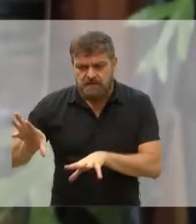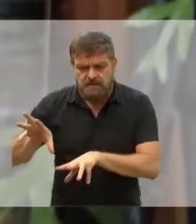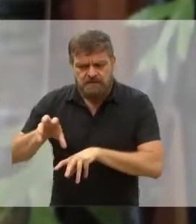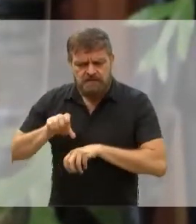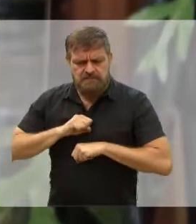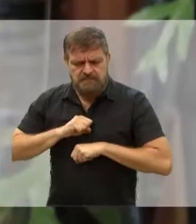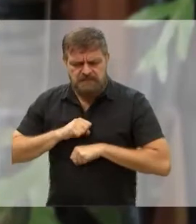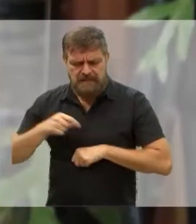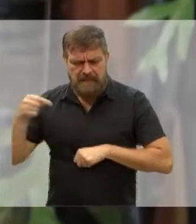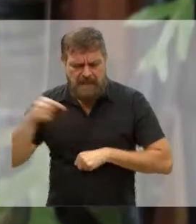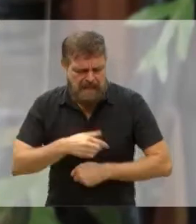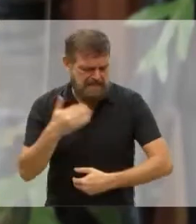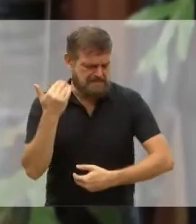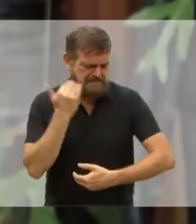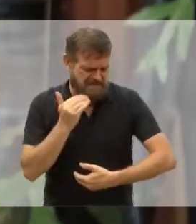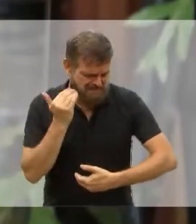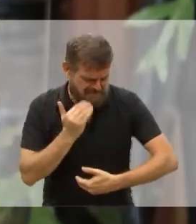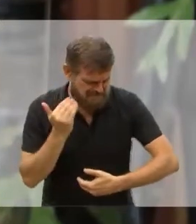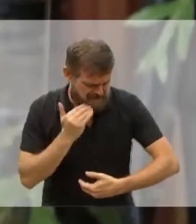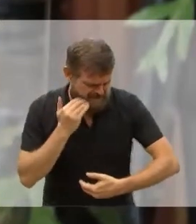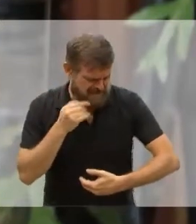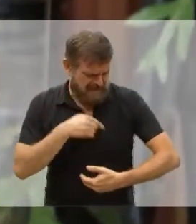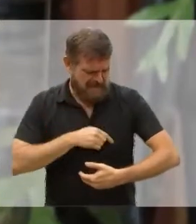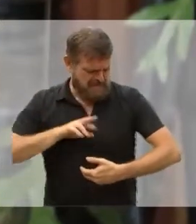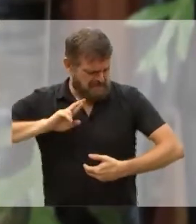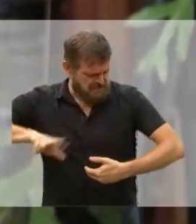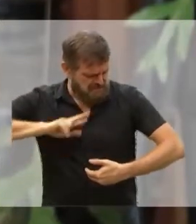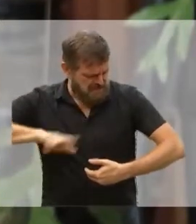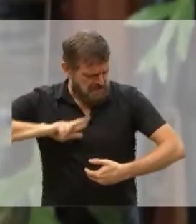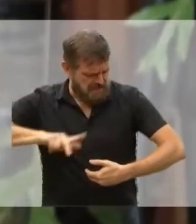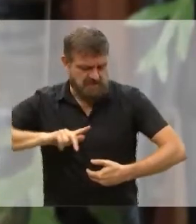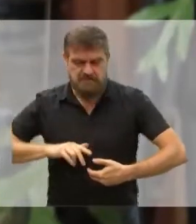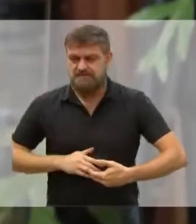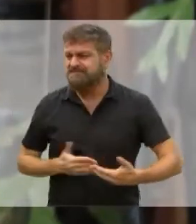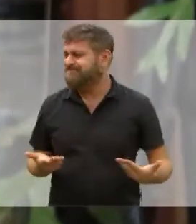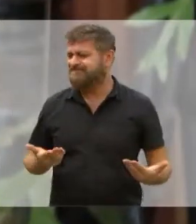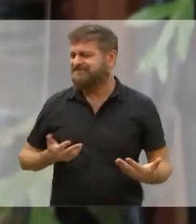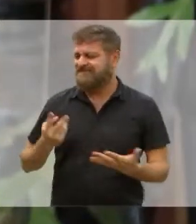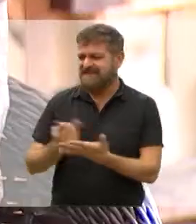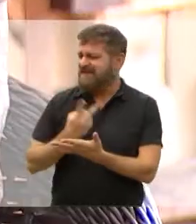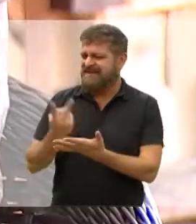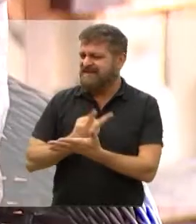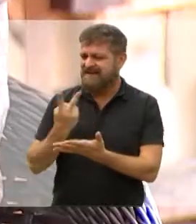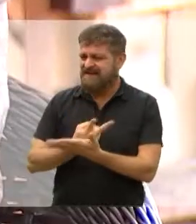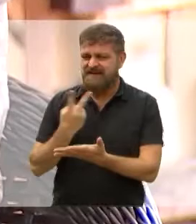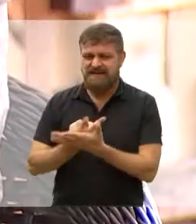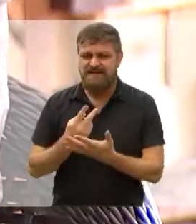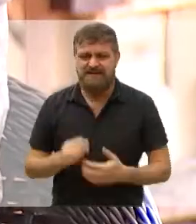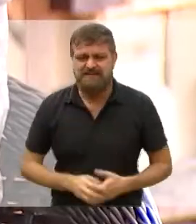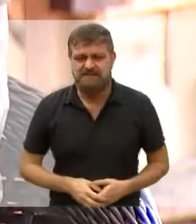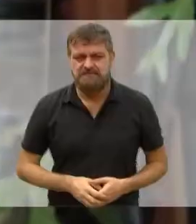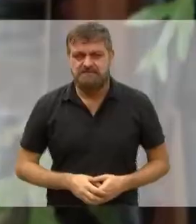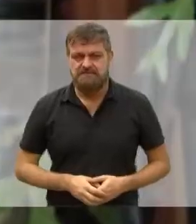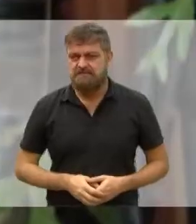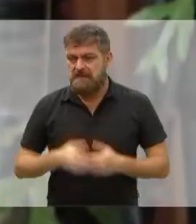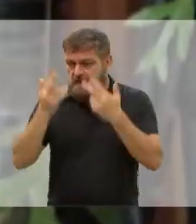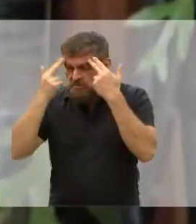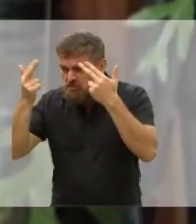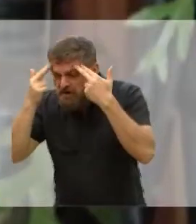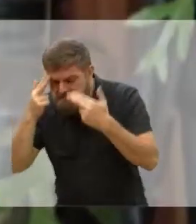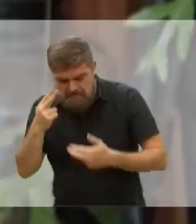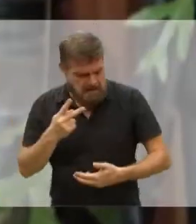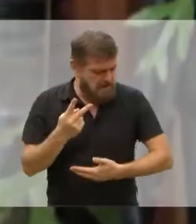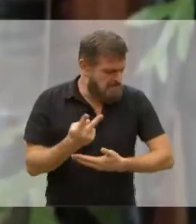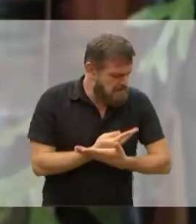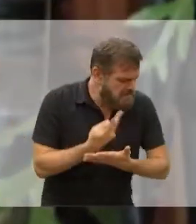na gente, do imperfeito, do diferente, que a gente sabe que não tem nada disso, né? Então, do normal e do